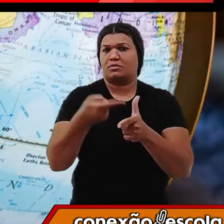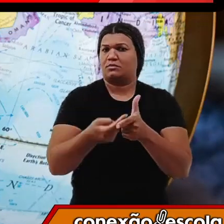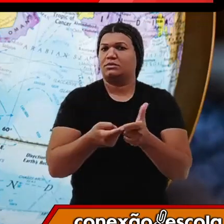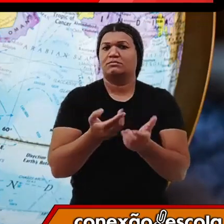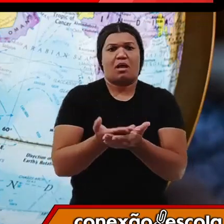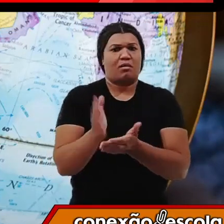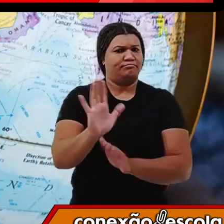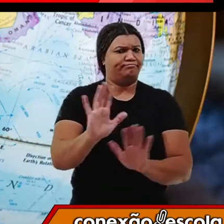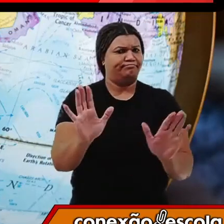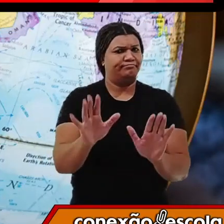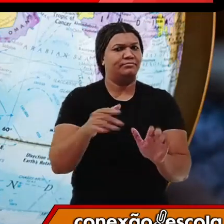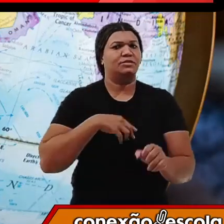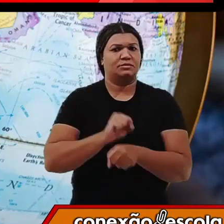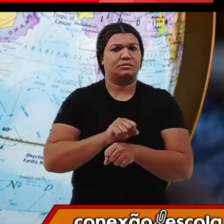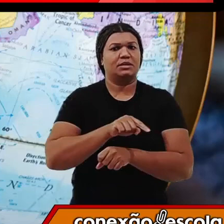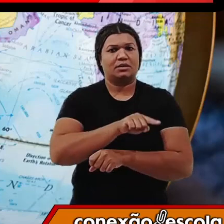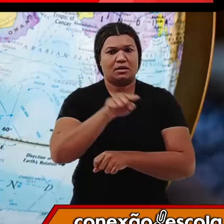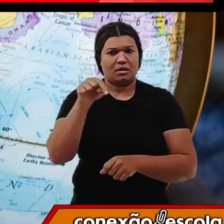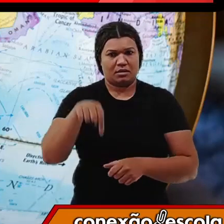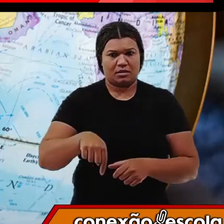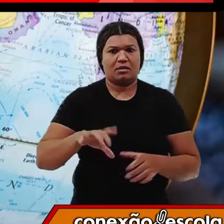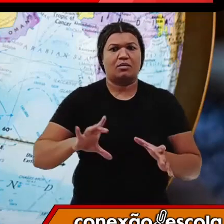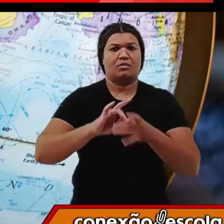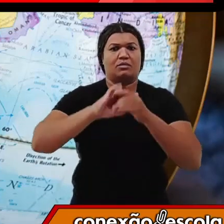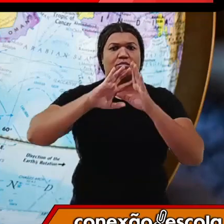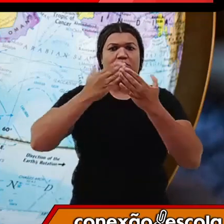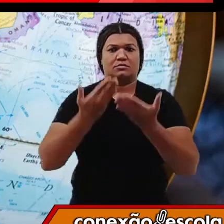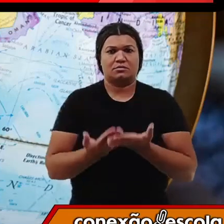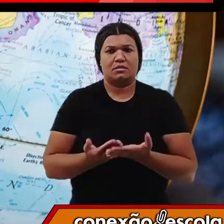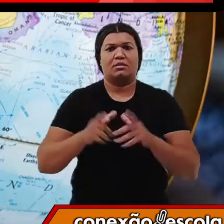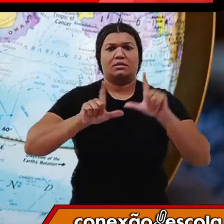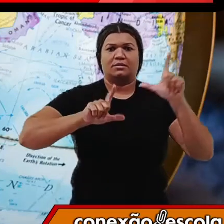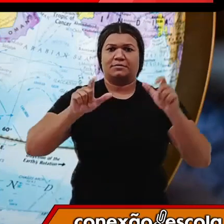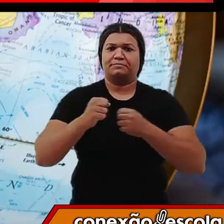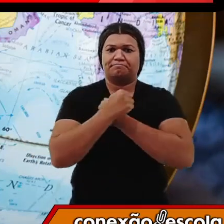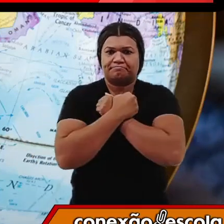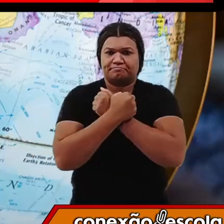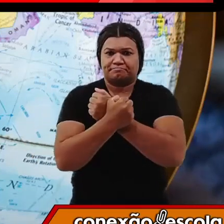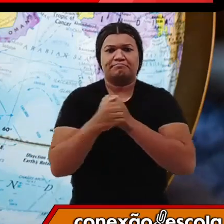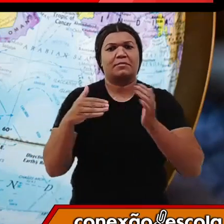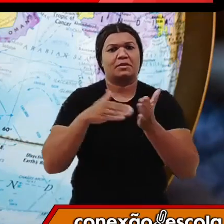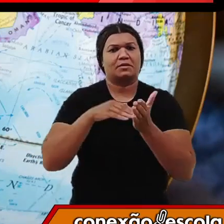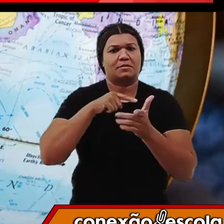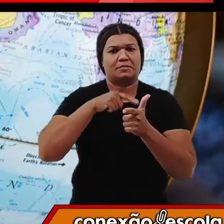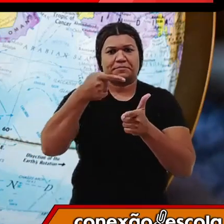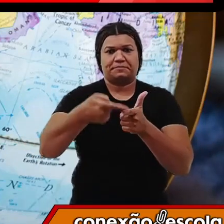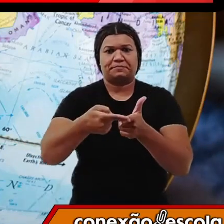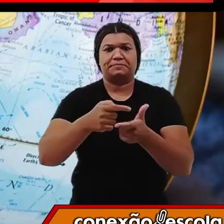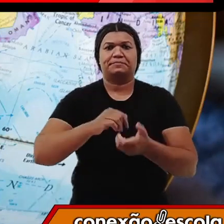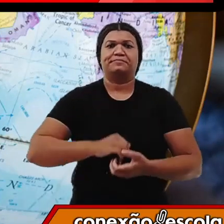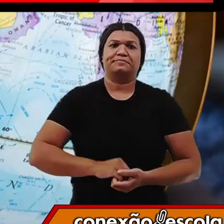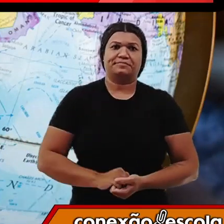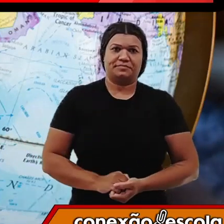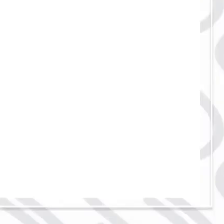aulas e eu te espero aqui no Conexão Escola TV. Forte abraço e até a próxima!